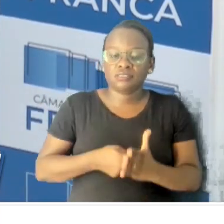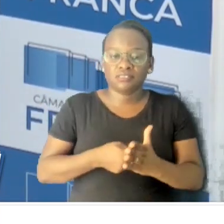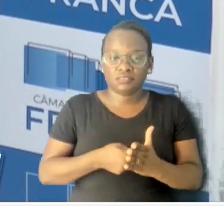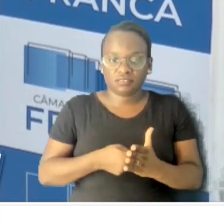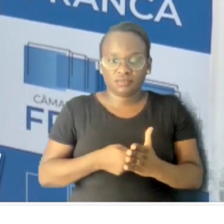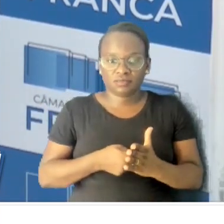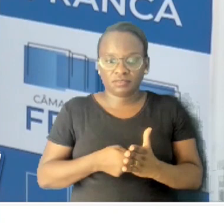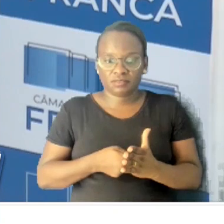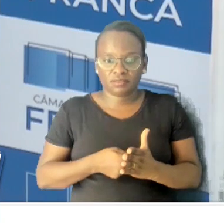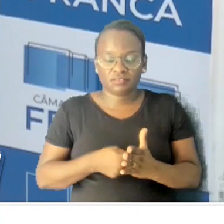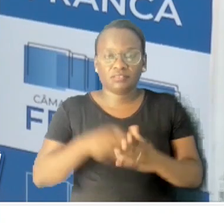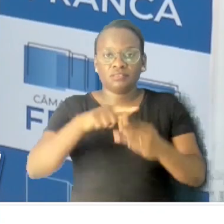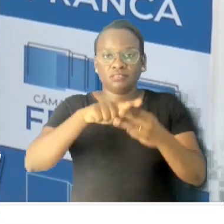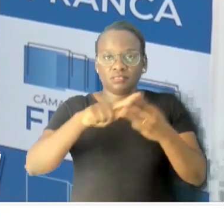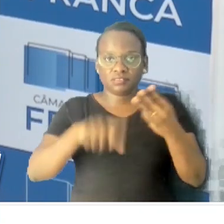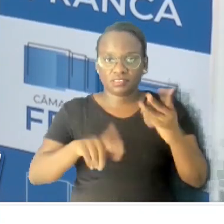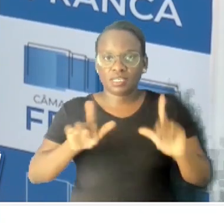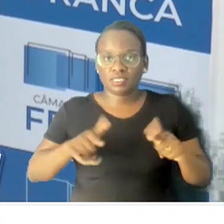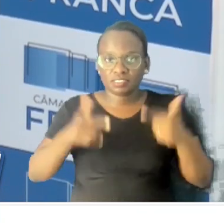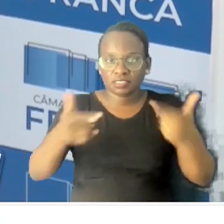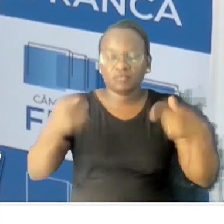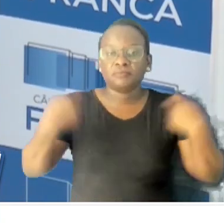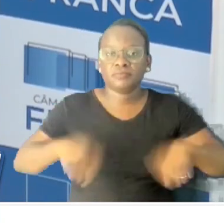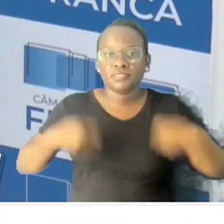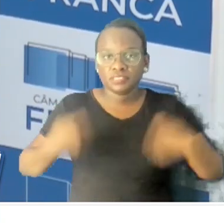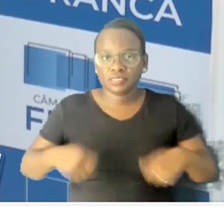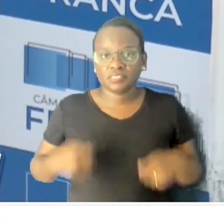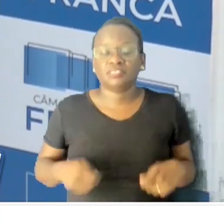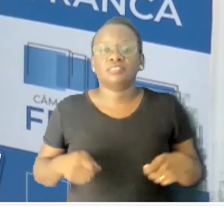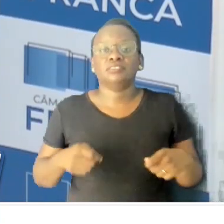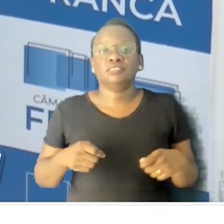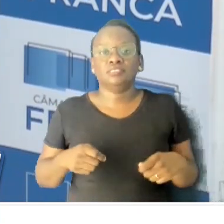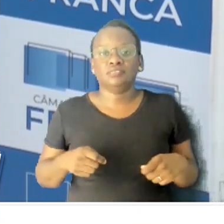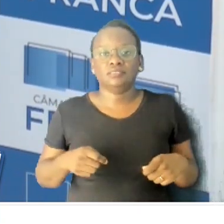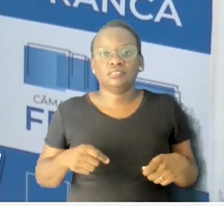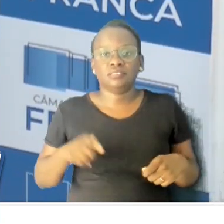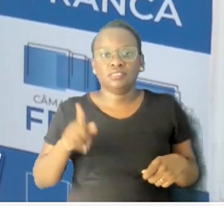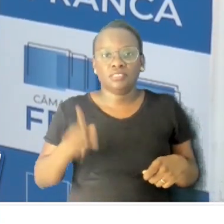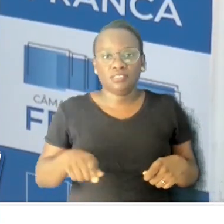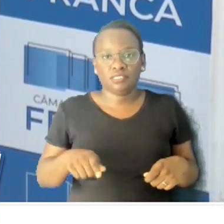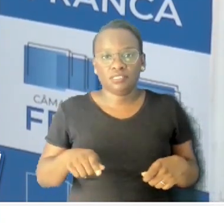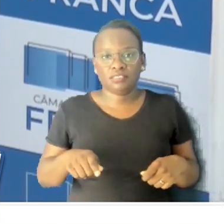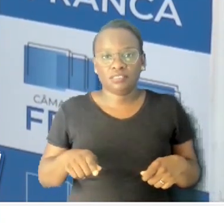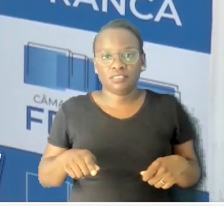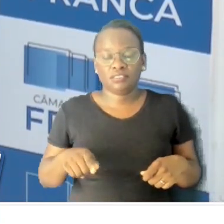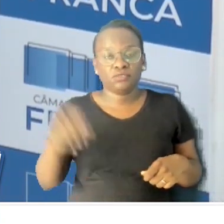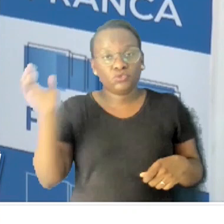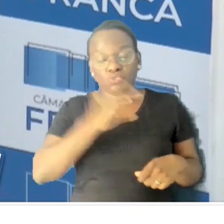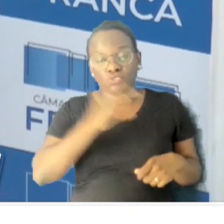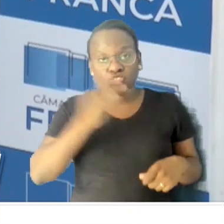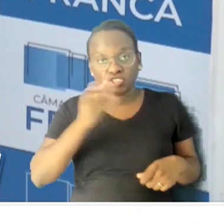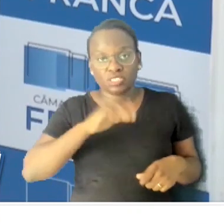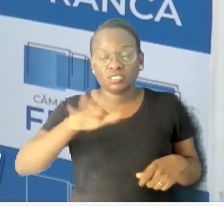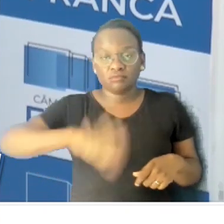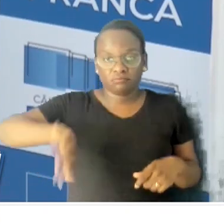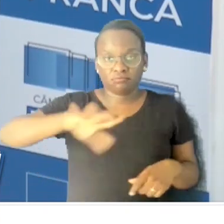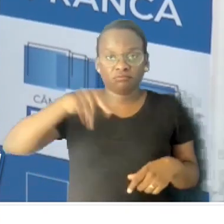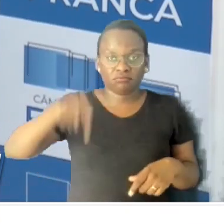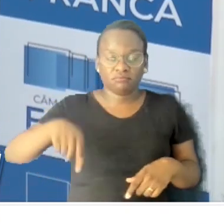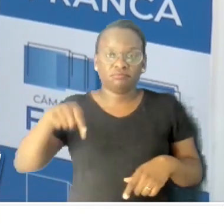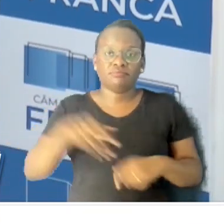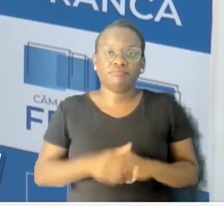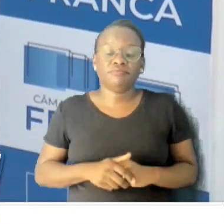três ações que ele precisa tomar como urgente na nossa cidade. O